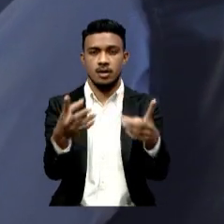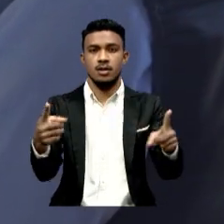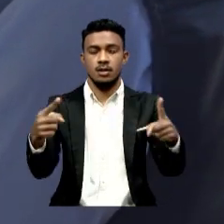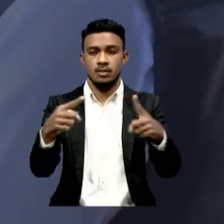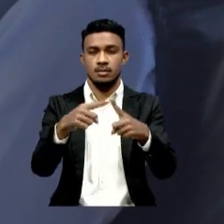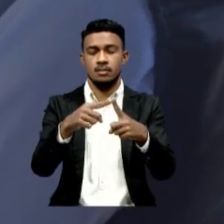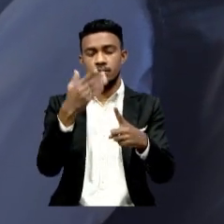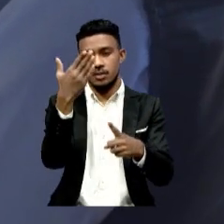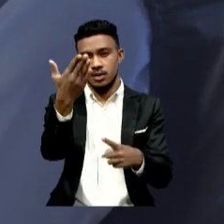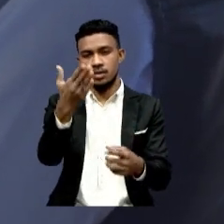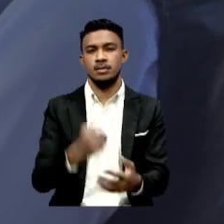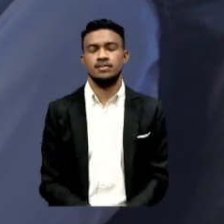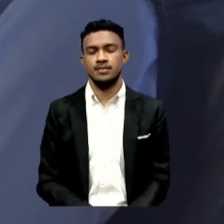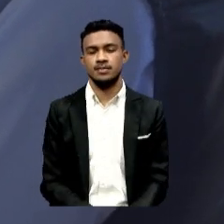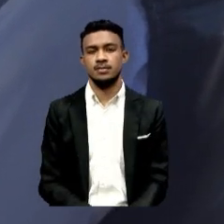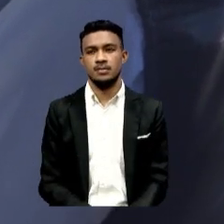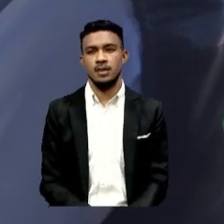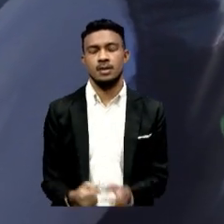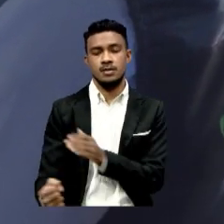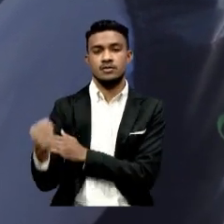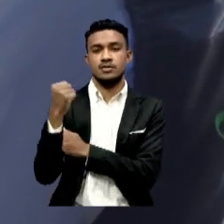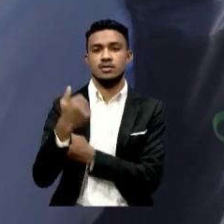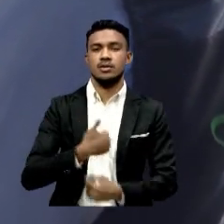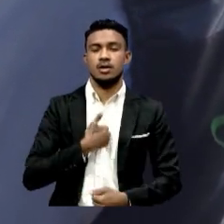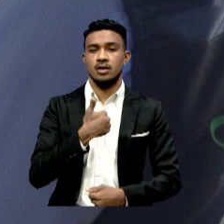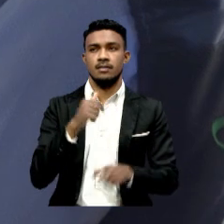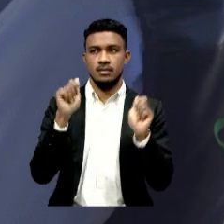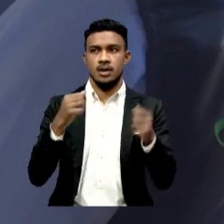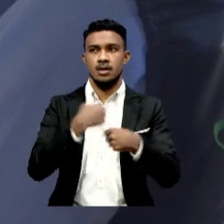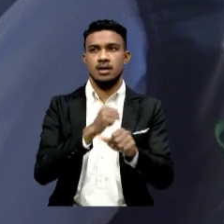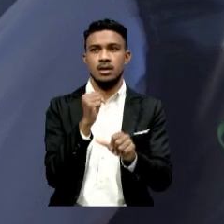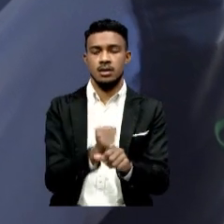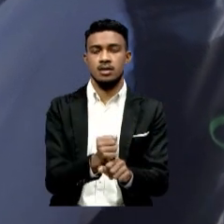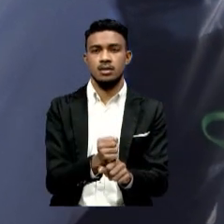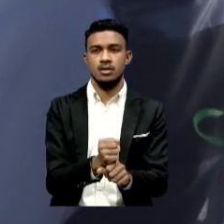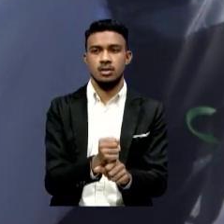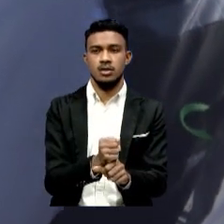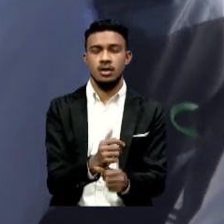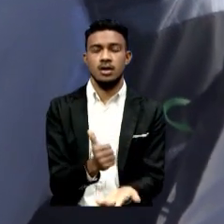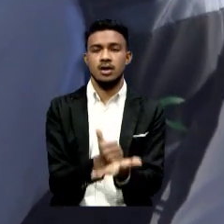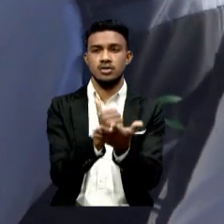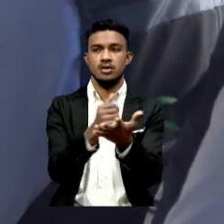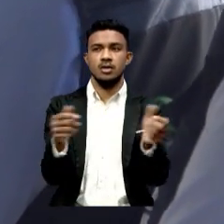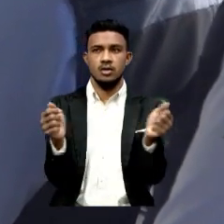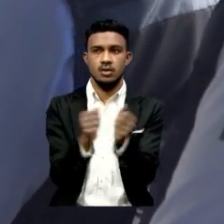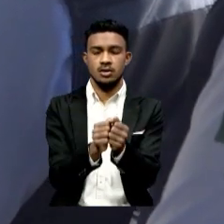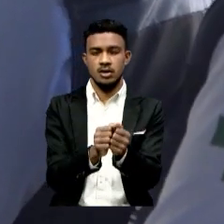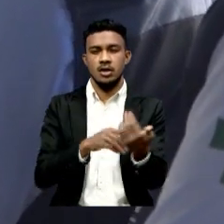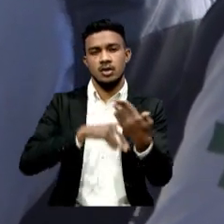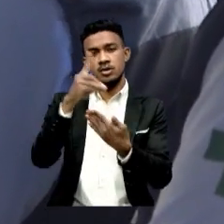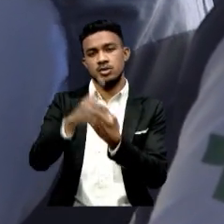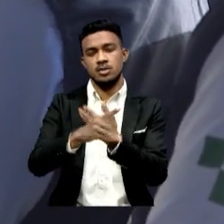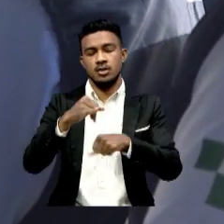silenzio nia a forso a me le halo a collaborazione con te nia per seguire il movimento internazionale